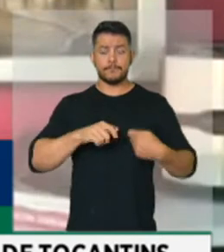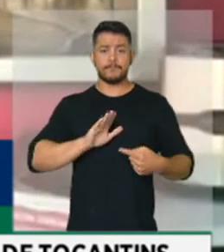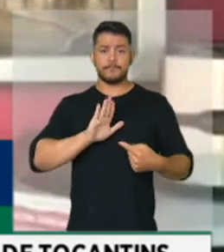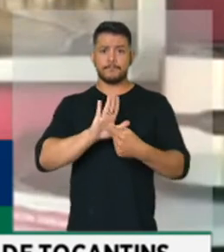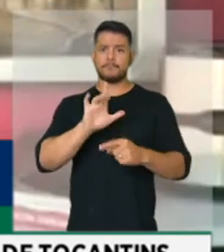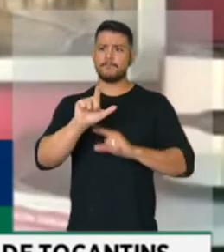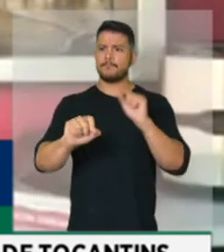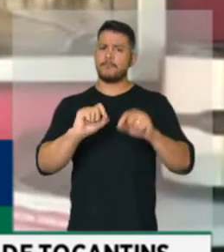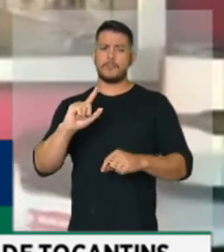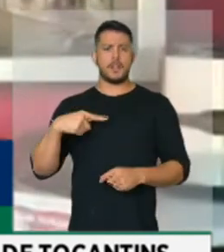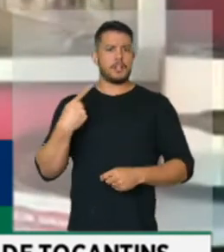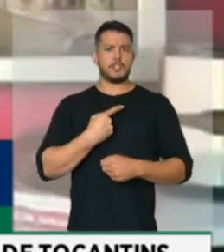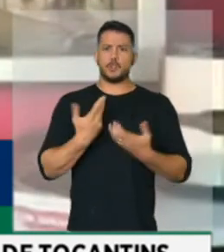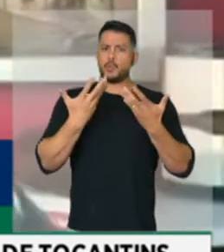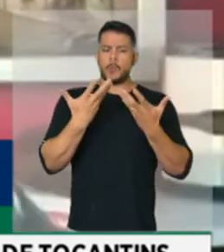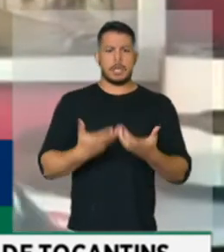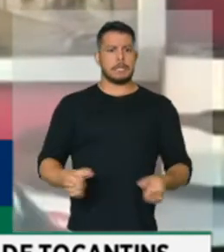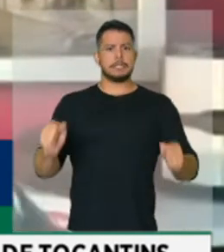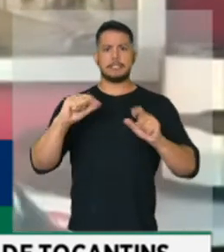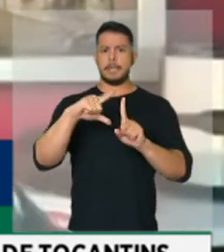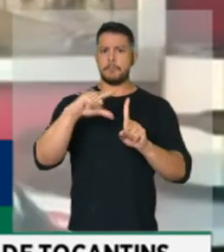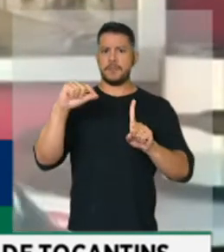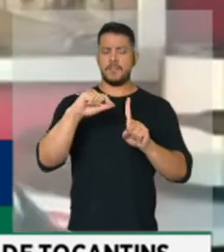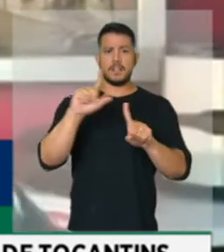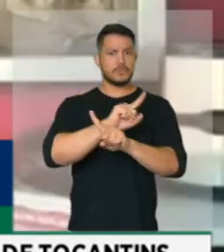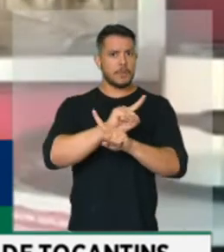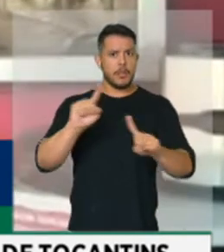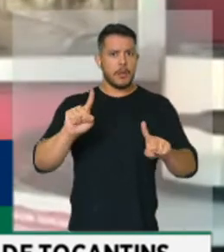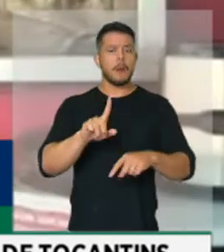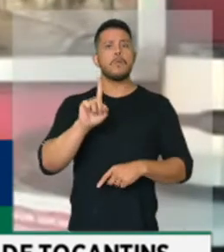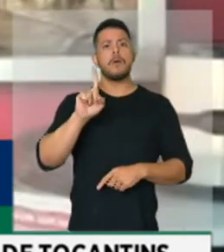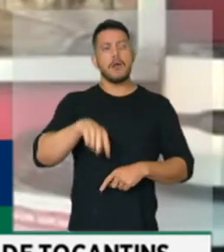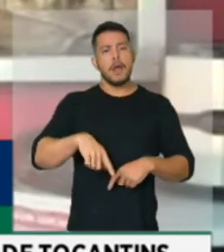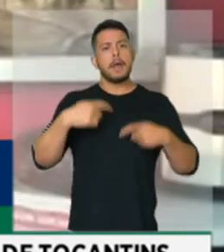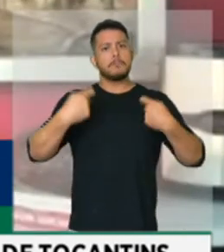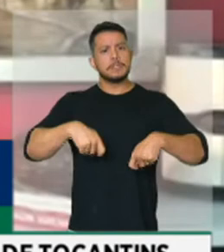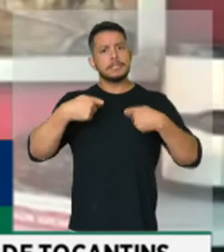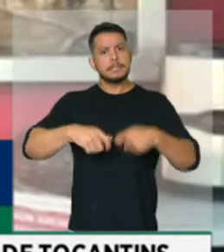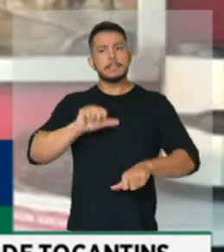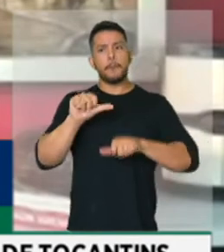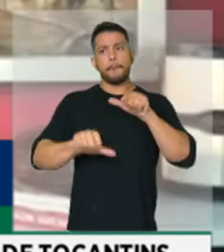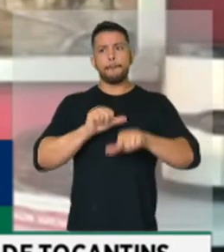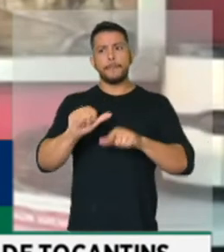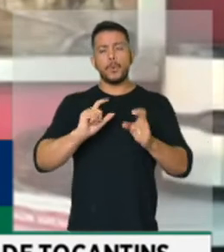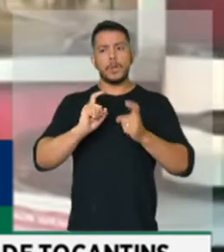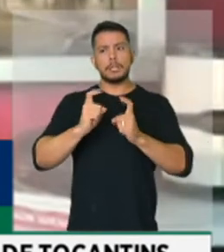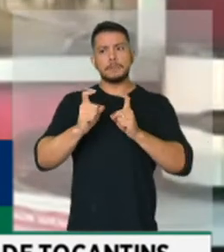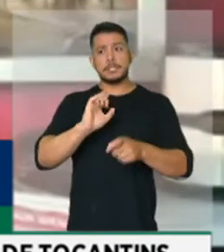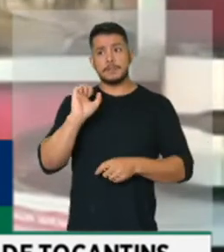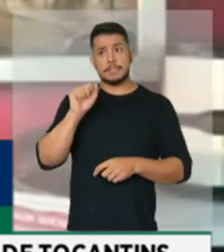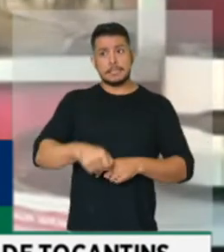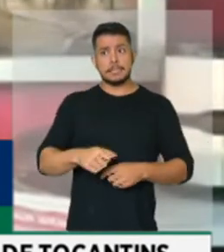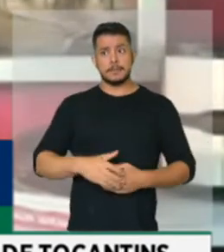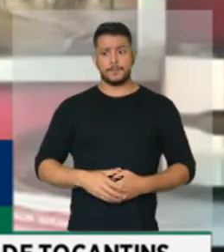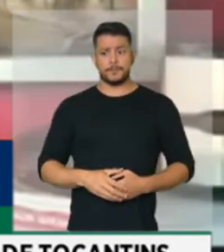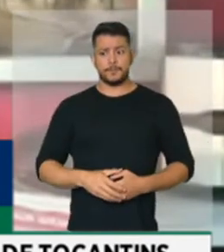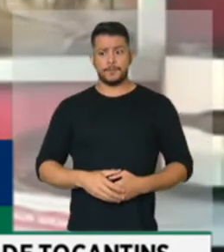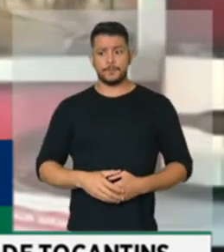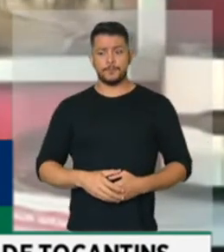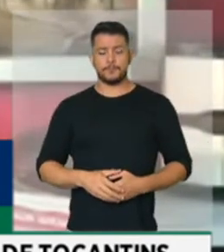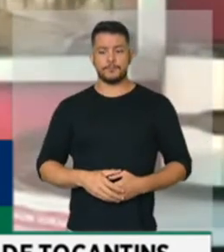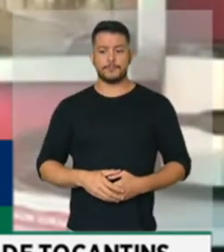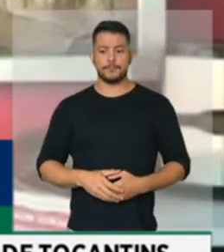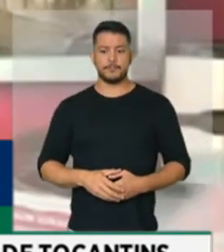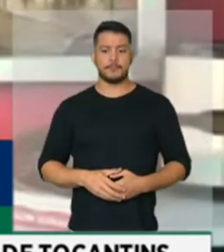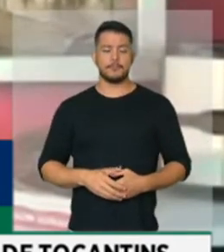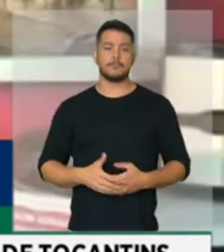com privilégios. Isso sim é a verdadeira reforma administrativa que nós queremos. E, obviamente, nós